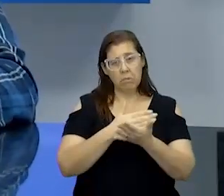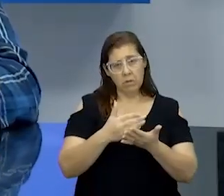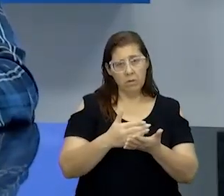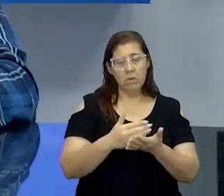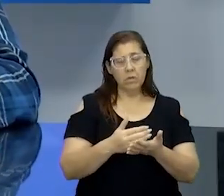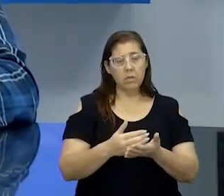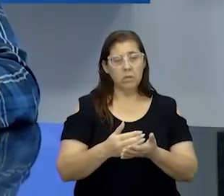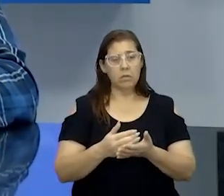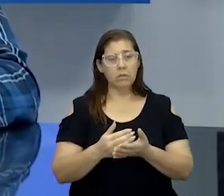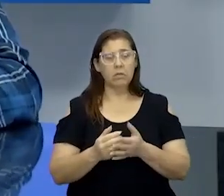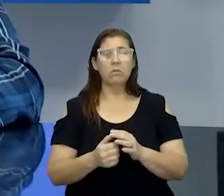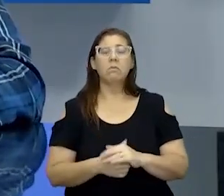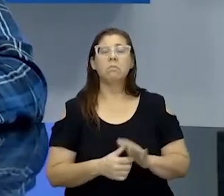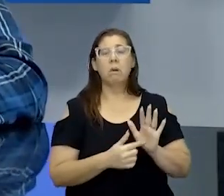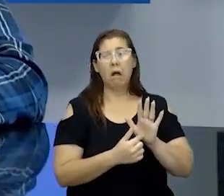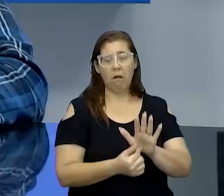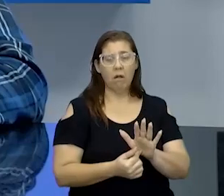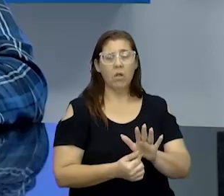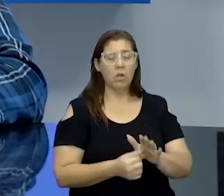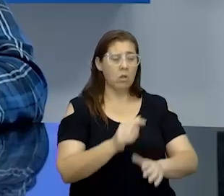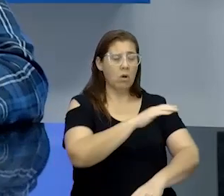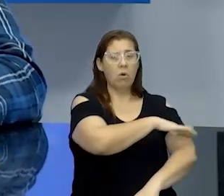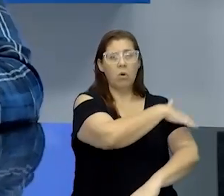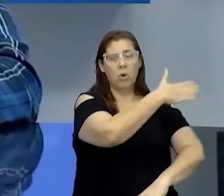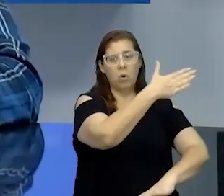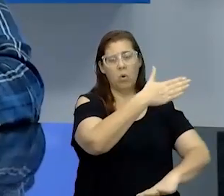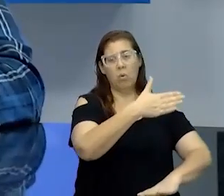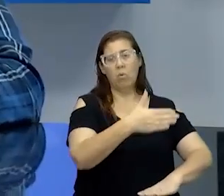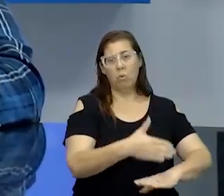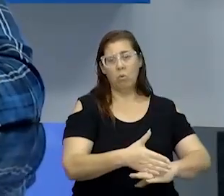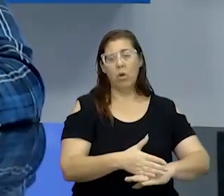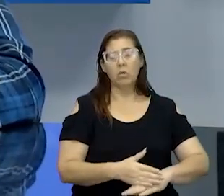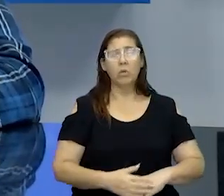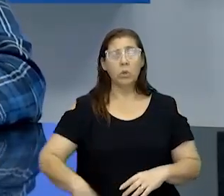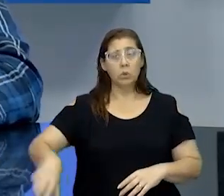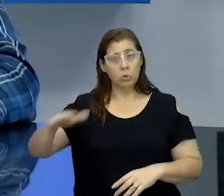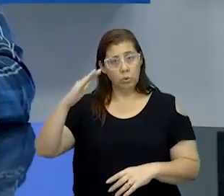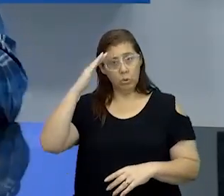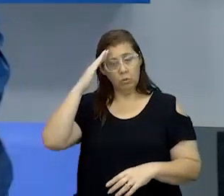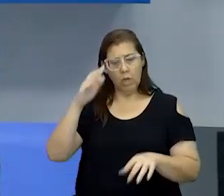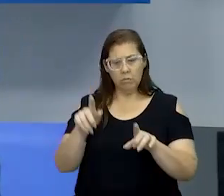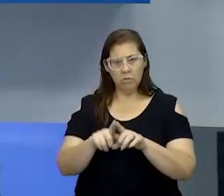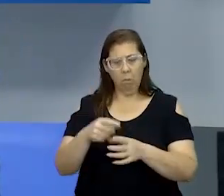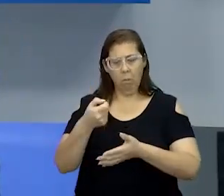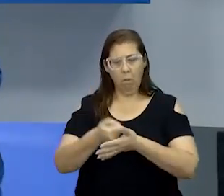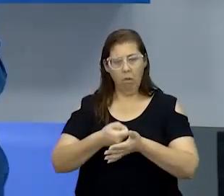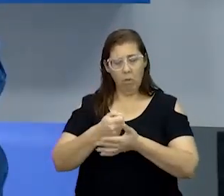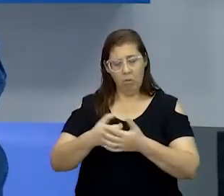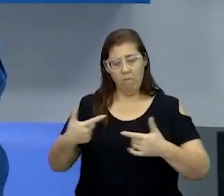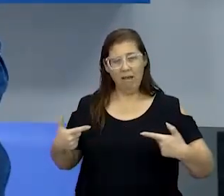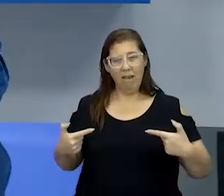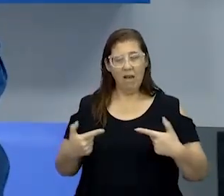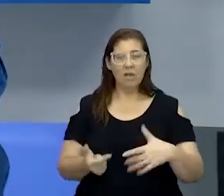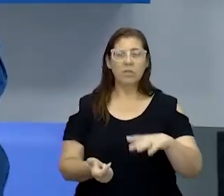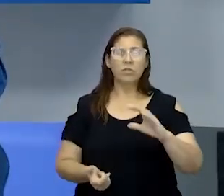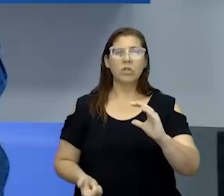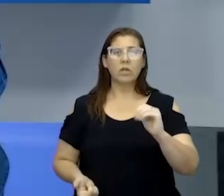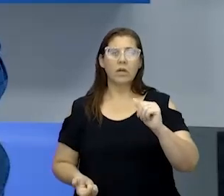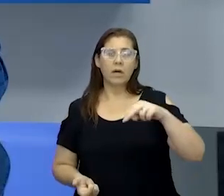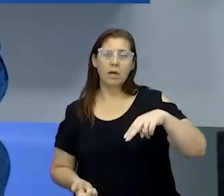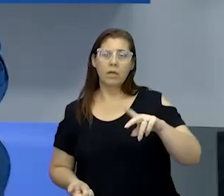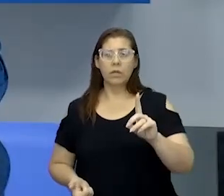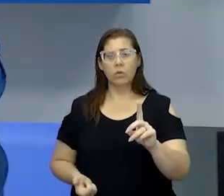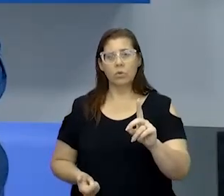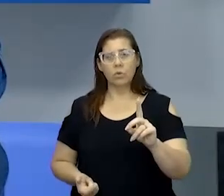colocar ocupações ilegais no Morro da Providência. E os soldados que lutaram na Guerra de Canudos, os soldados do Rio de